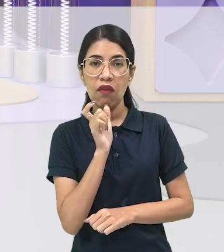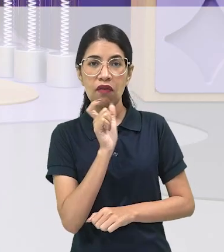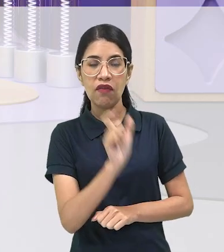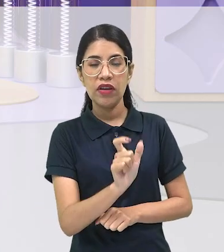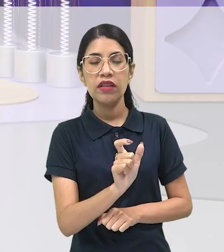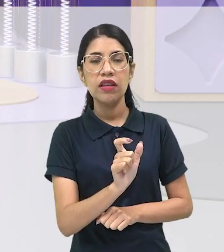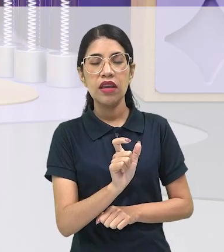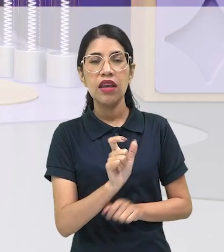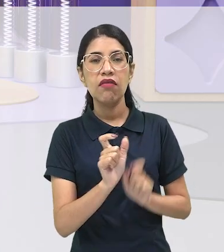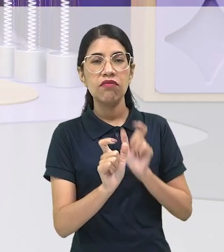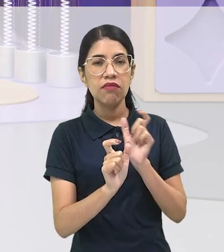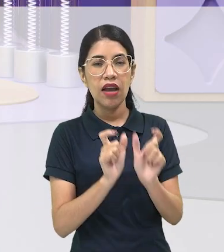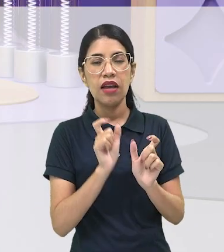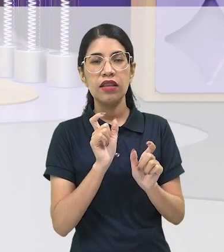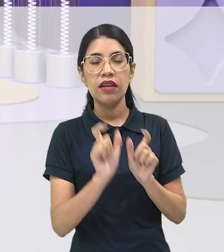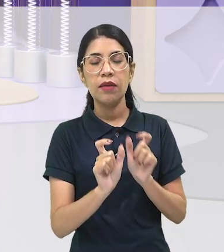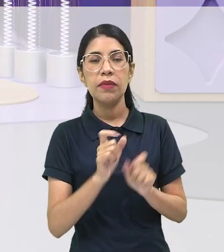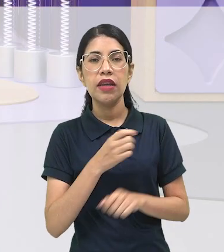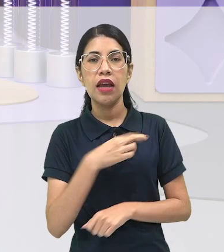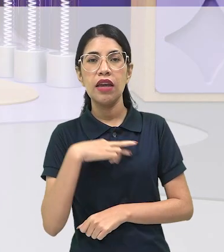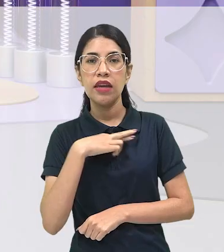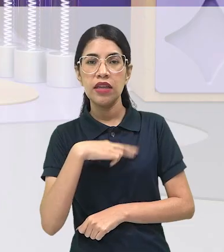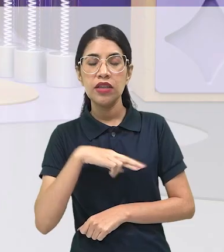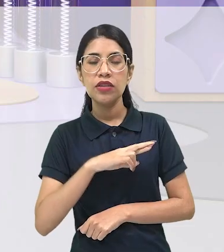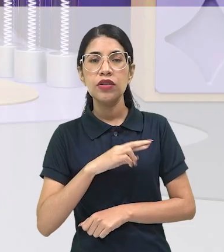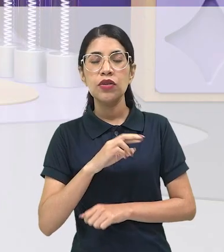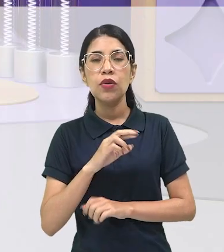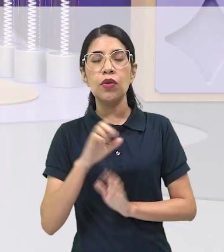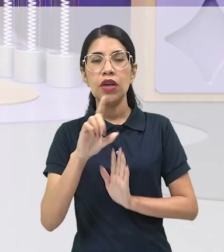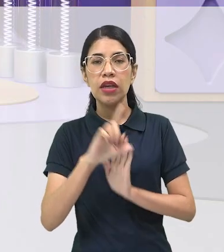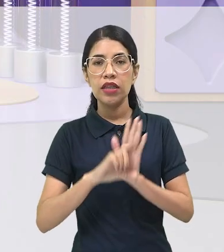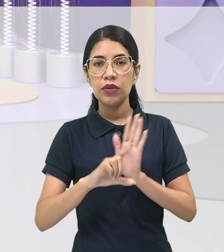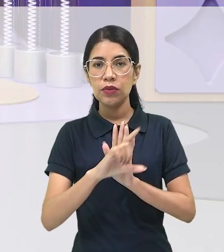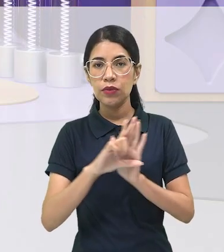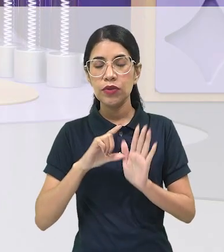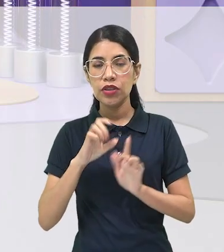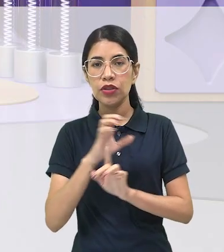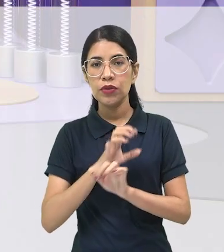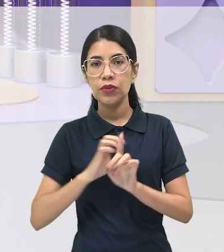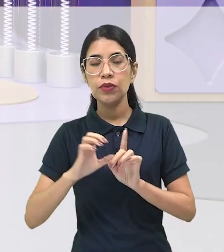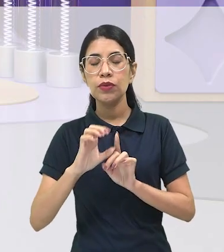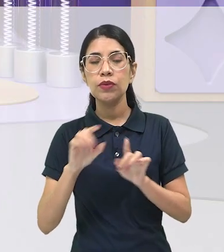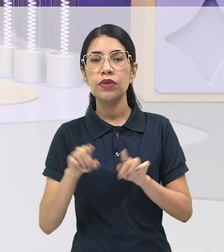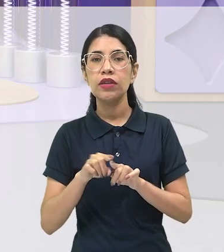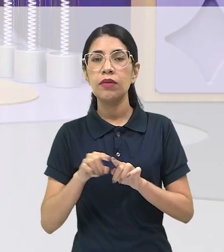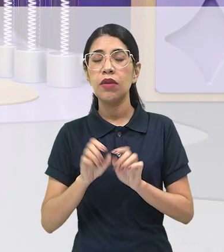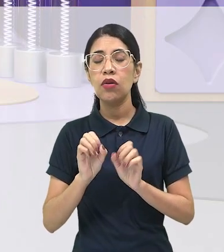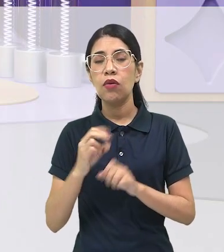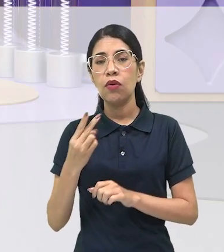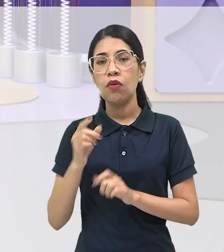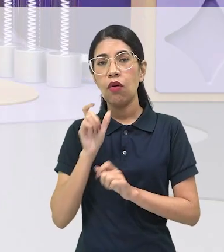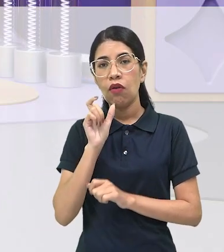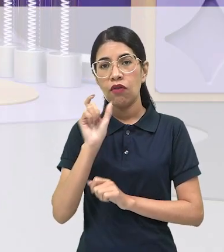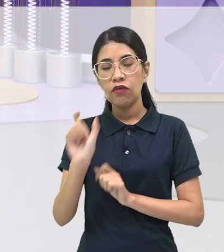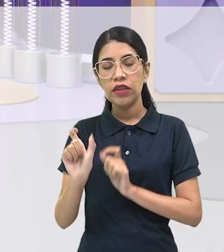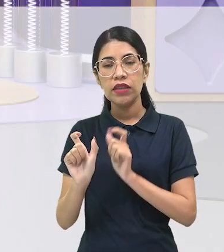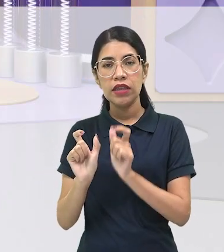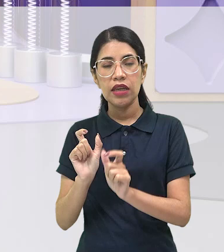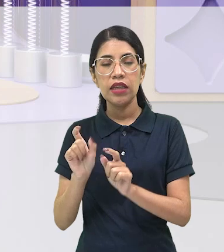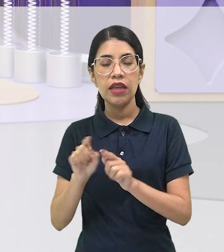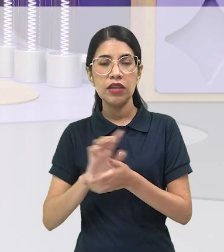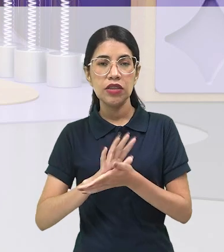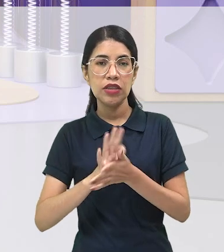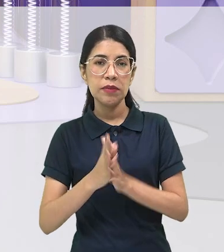ofender, rechaçar religiões, liturgias e cultos, ou ofender,